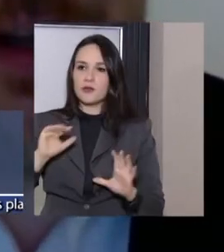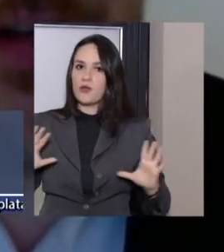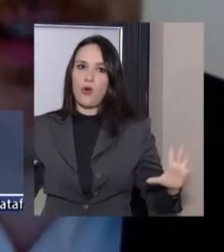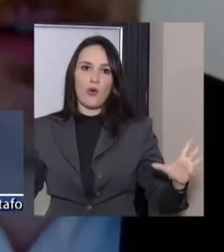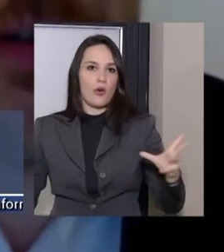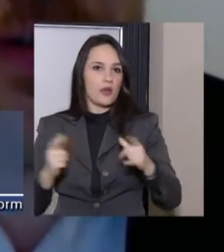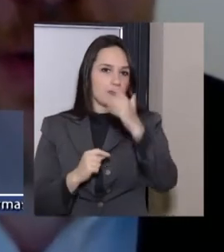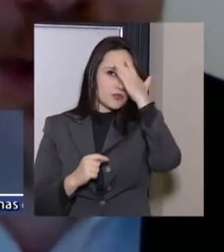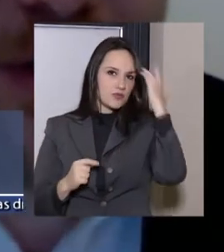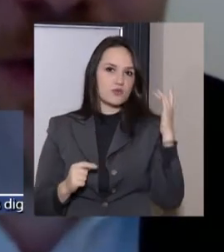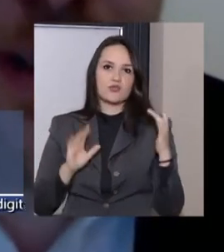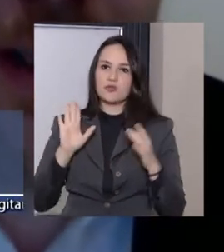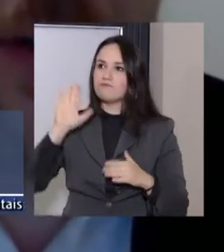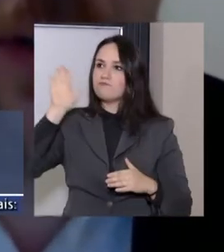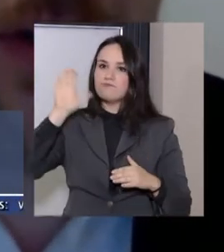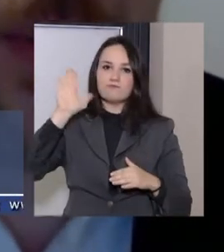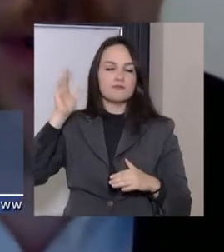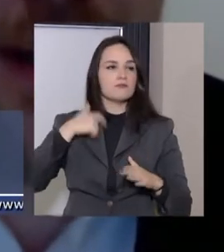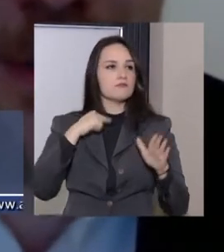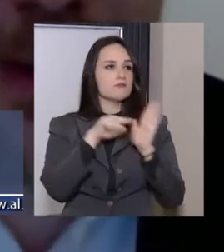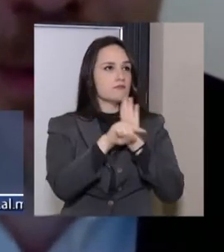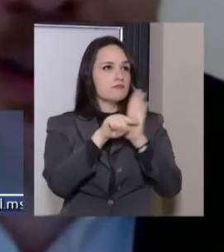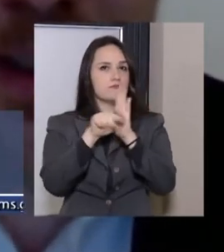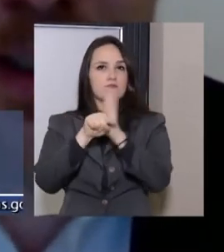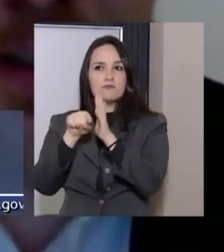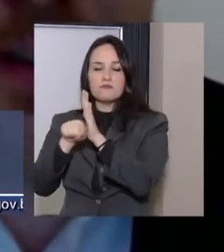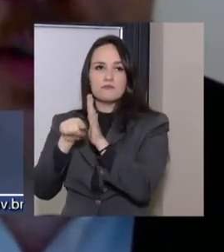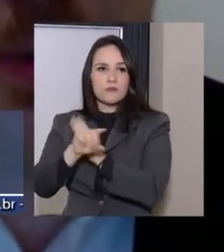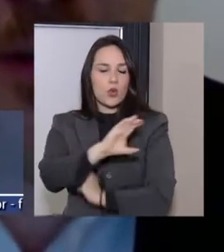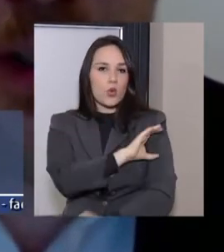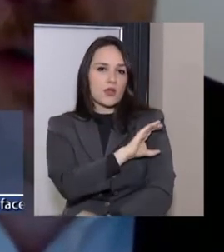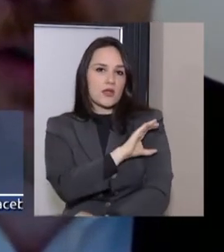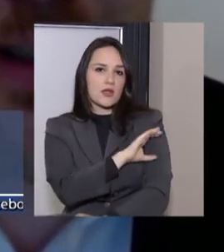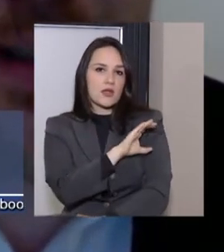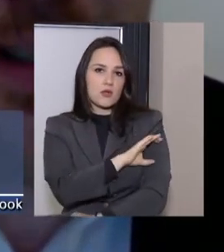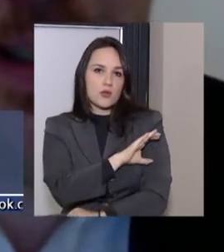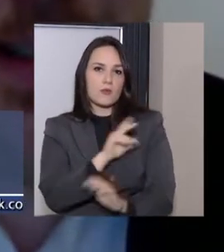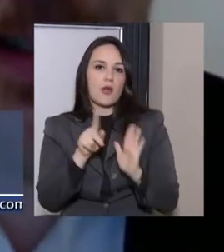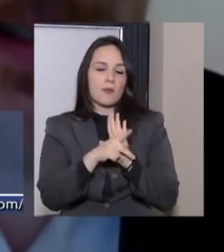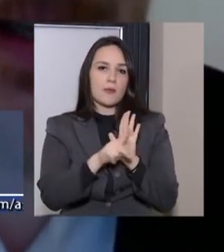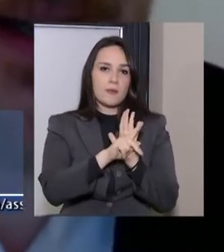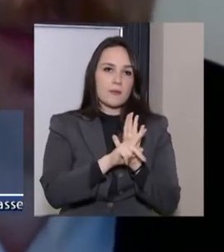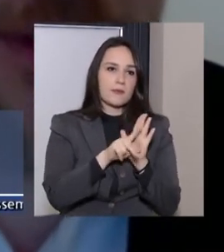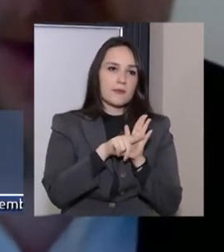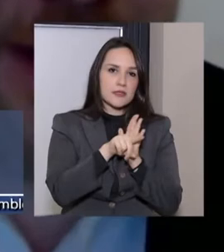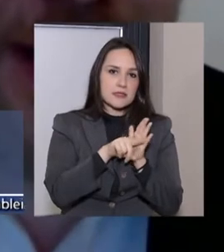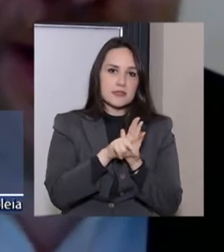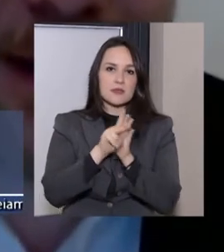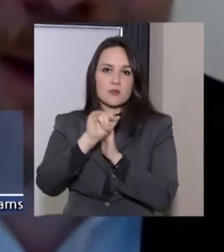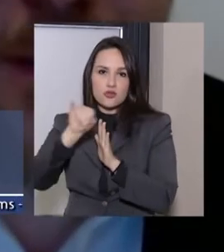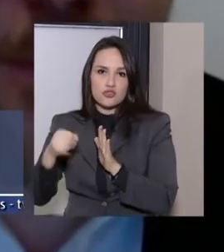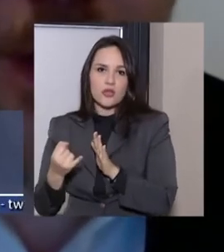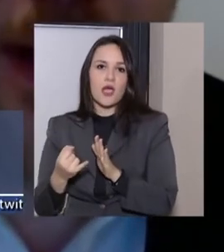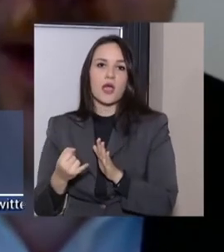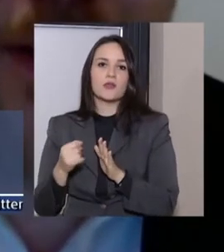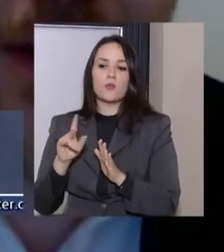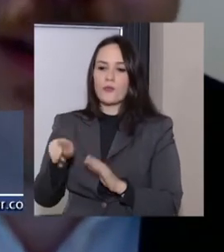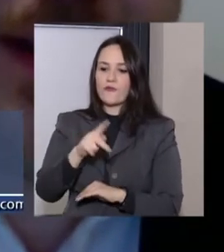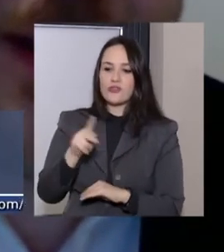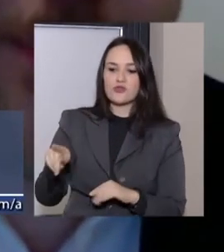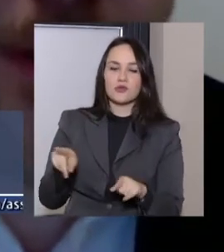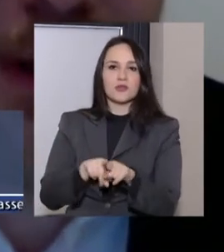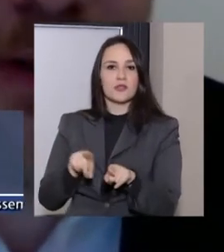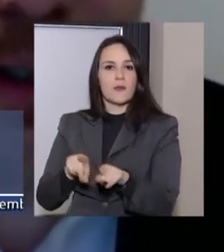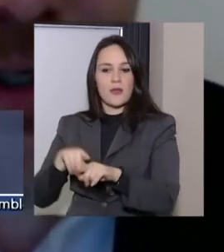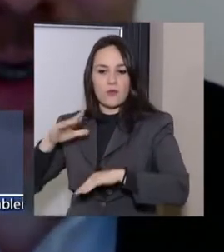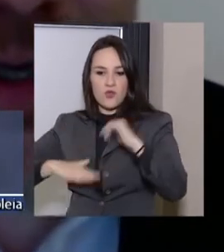né, através da consulta aos coordenadores dos programas de pesquisas, aos professores e aos profissionais que compõem a